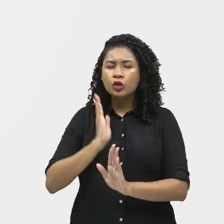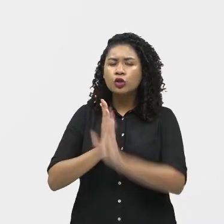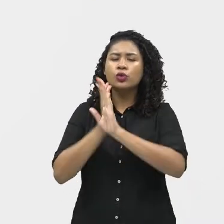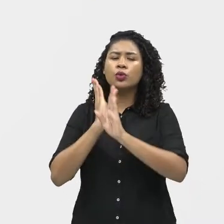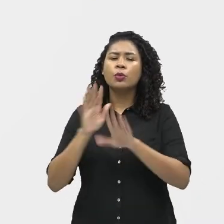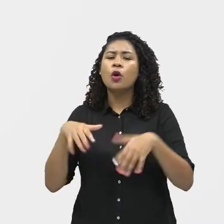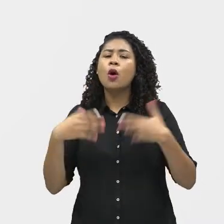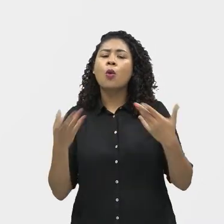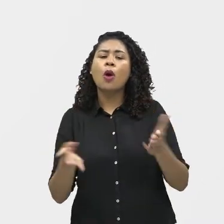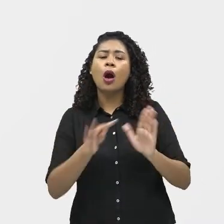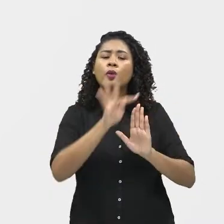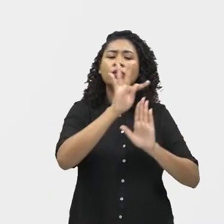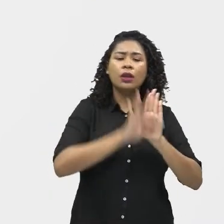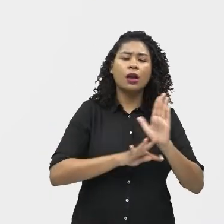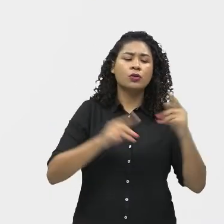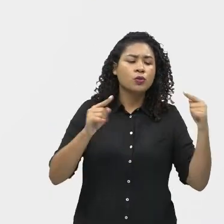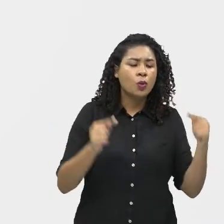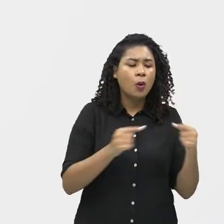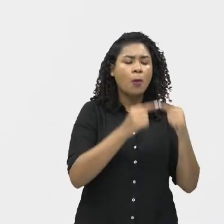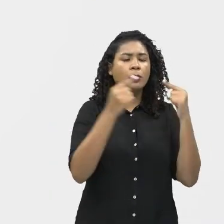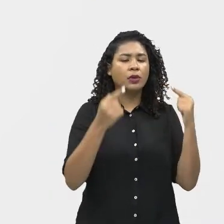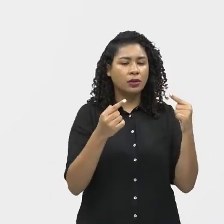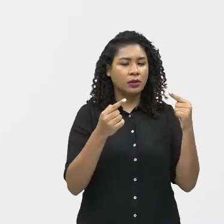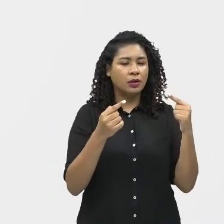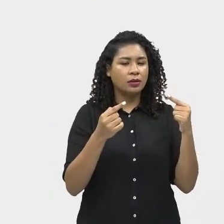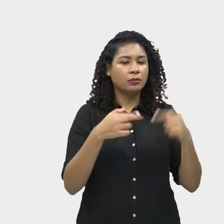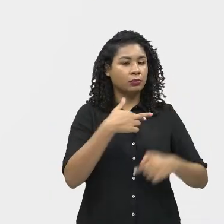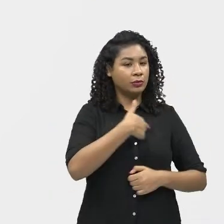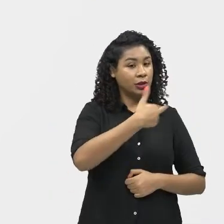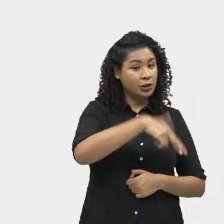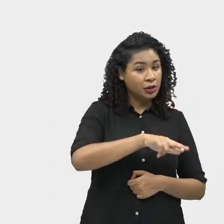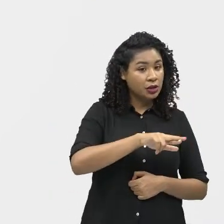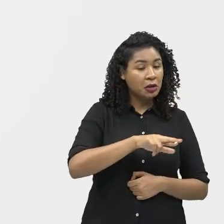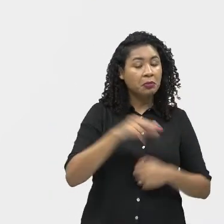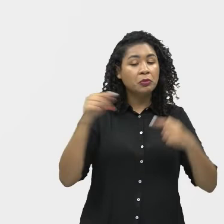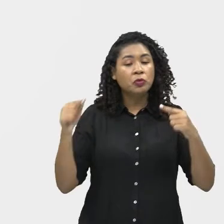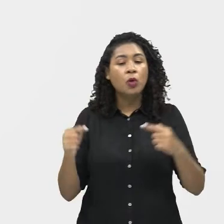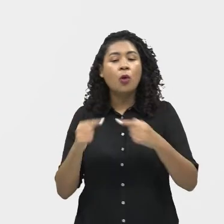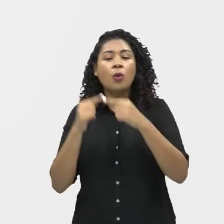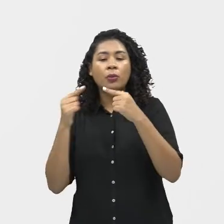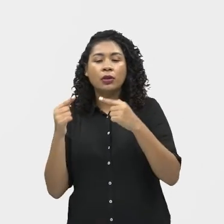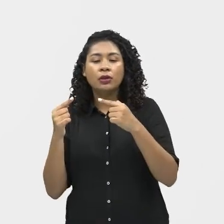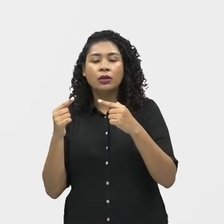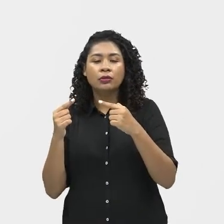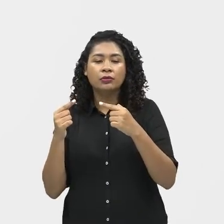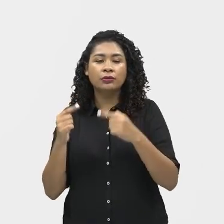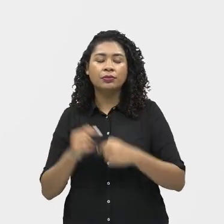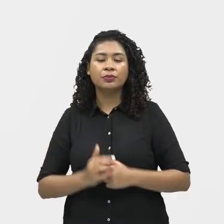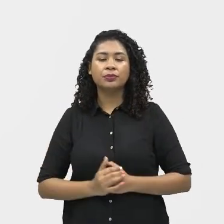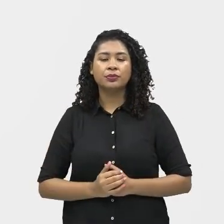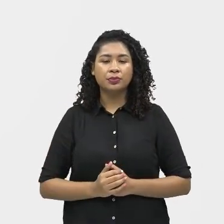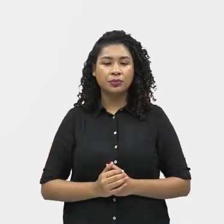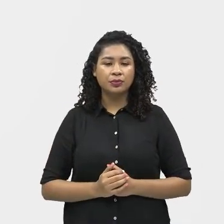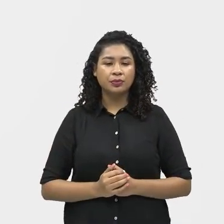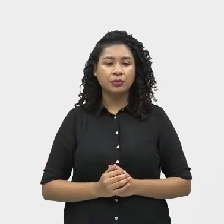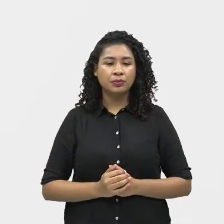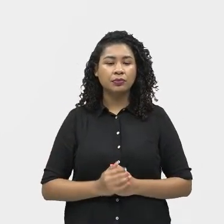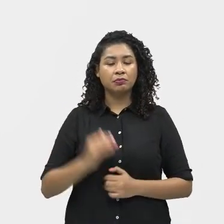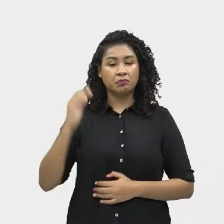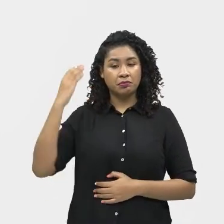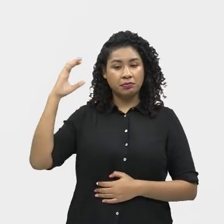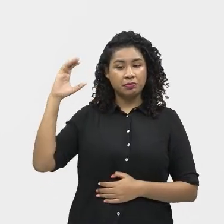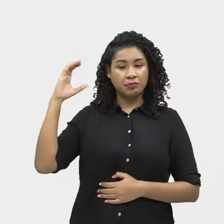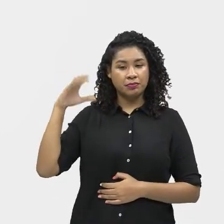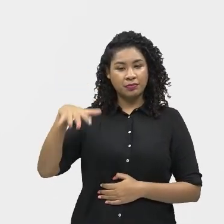qual texto que tem uma ideia religiosa e qual texto que tem uma ideia